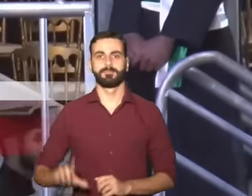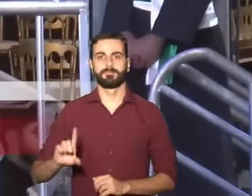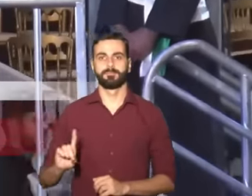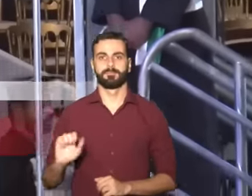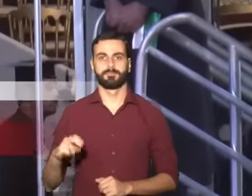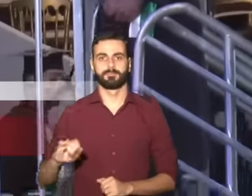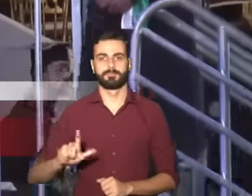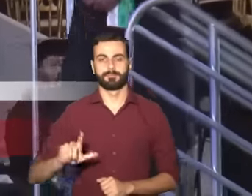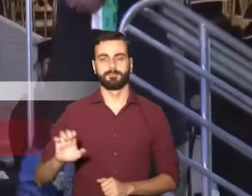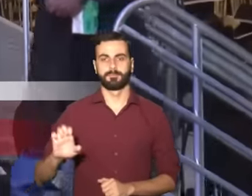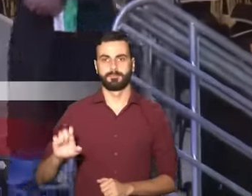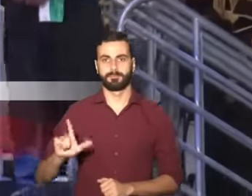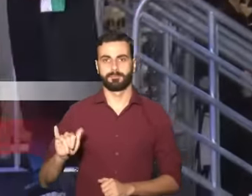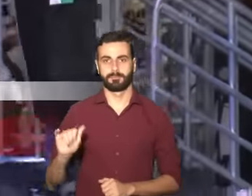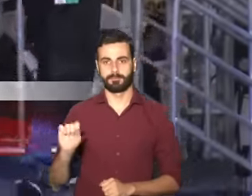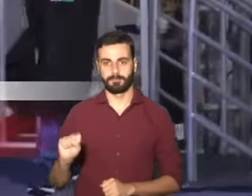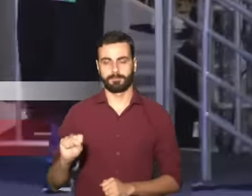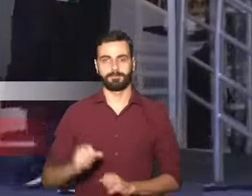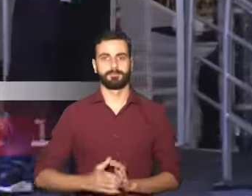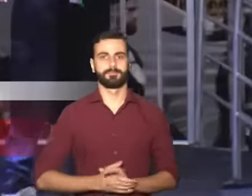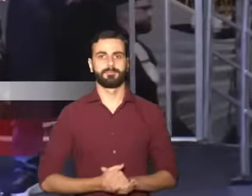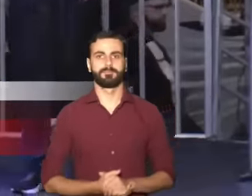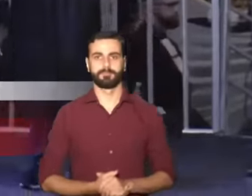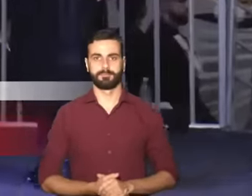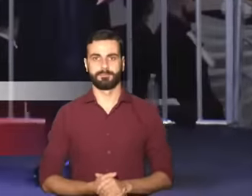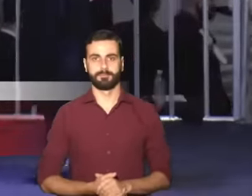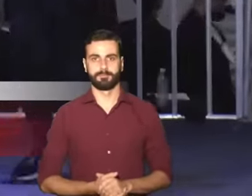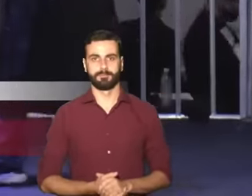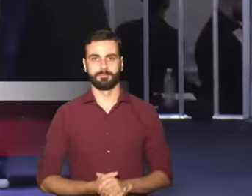Daniel Elias Santos Silva.